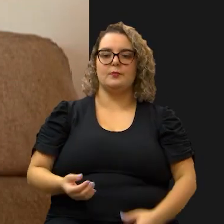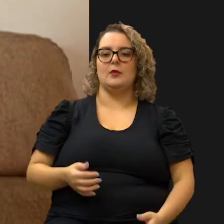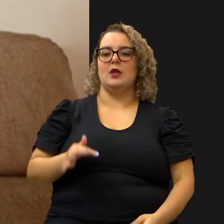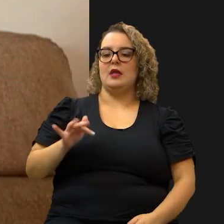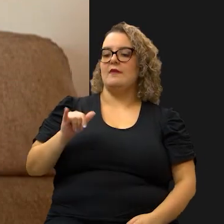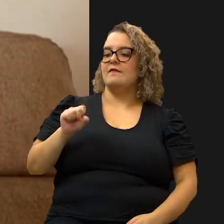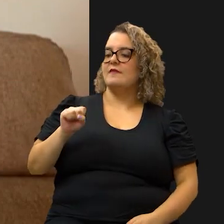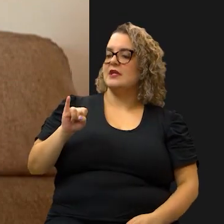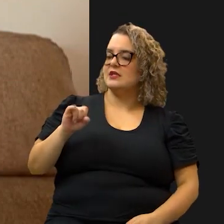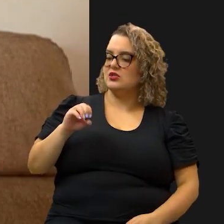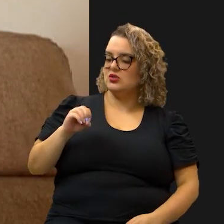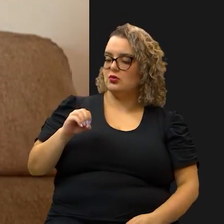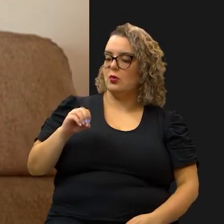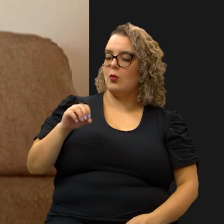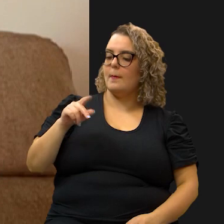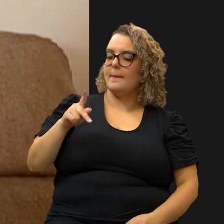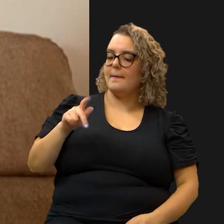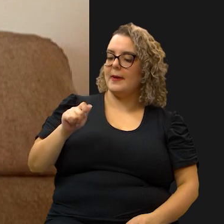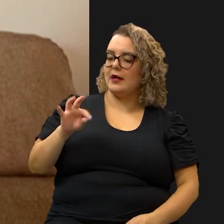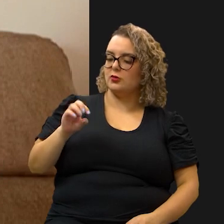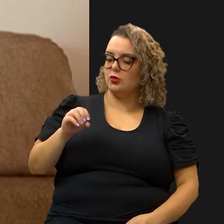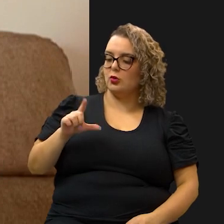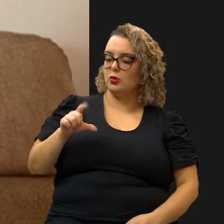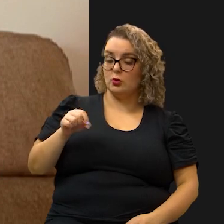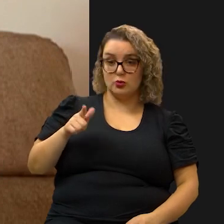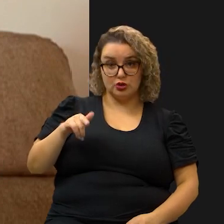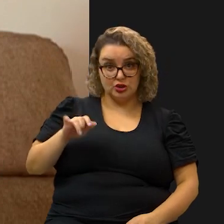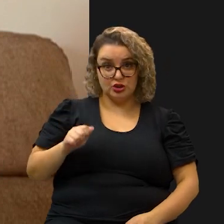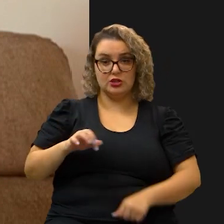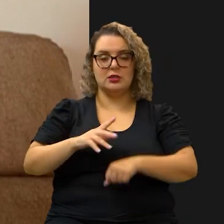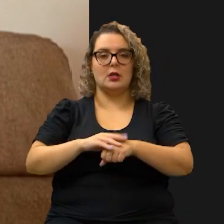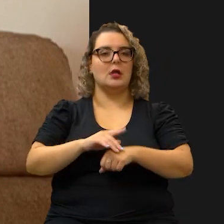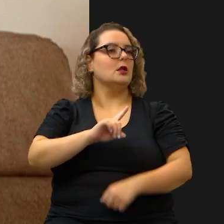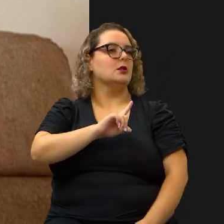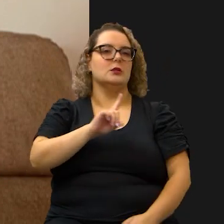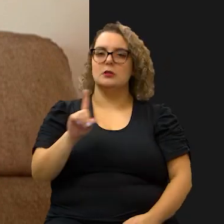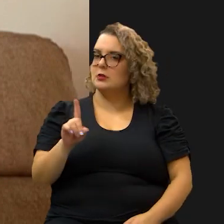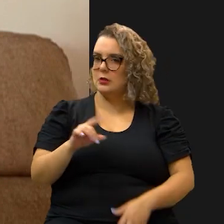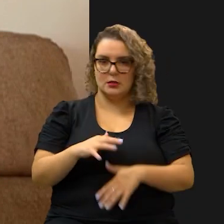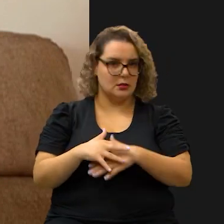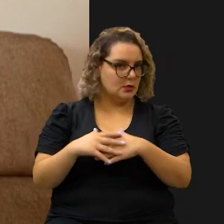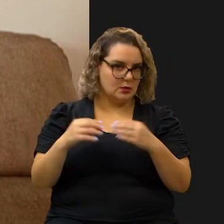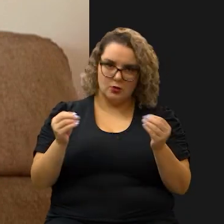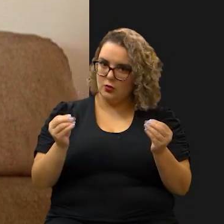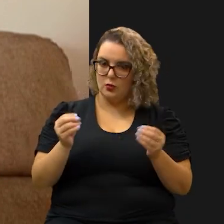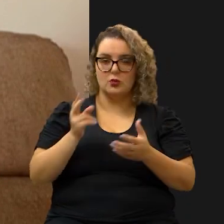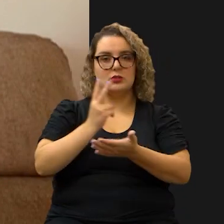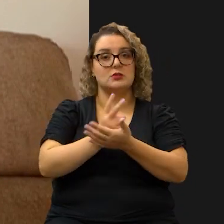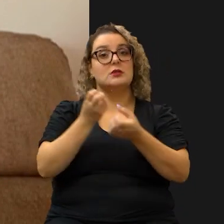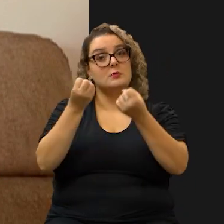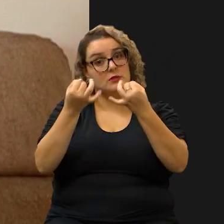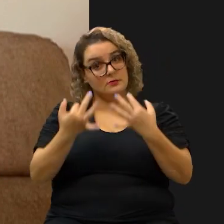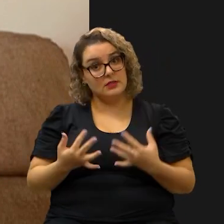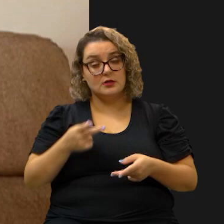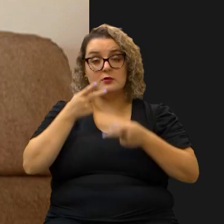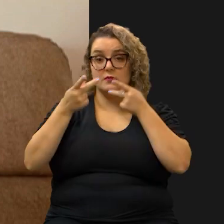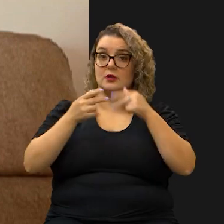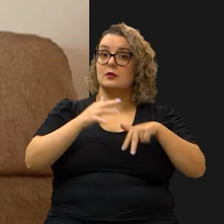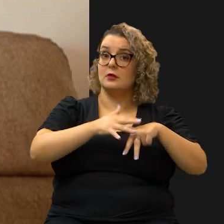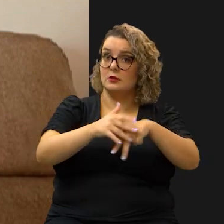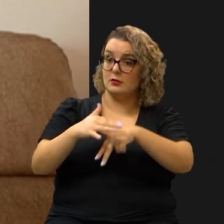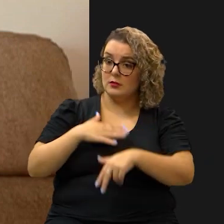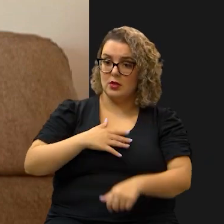está implicado na fisiopatologia da doença. É uma doença também que não tem cura, é o que eu sempre acabo